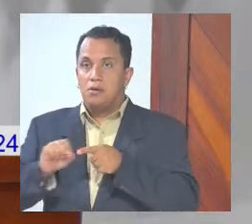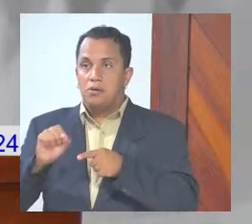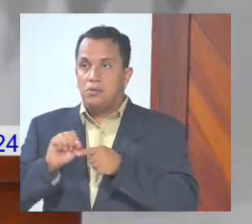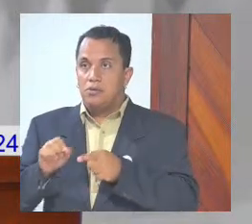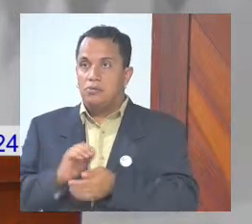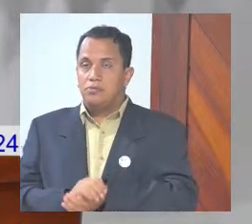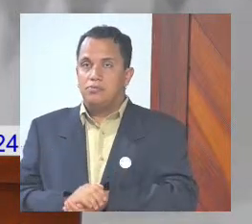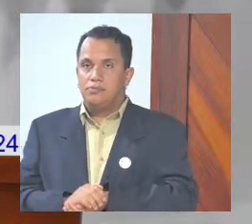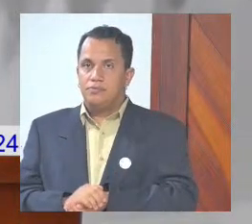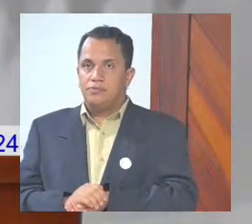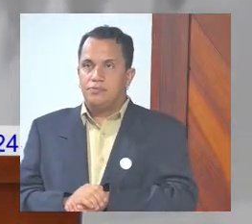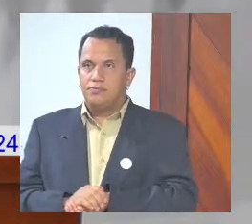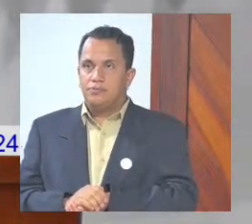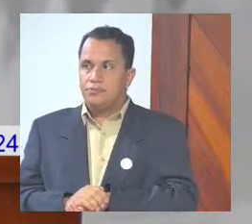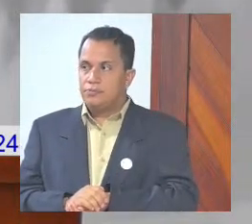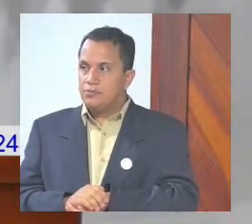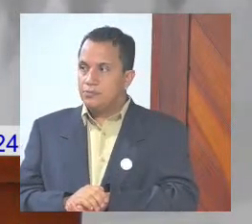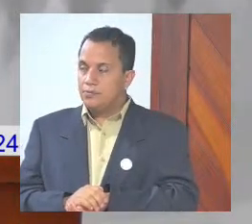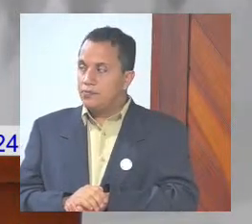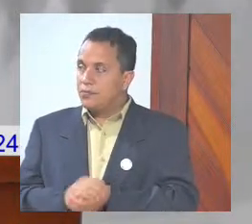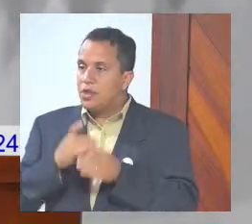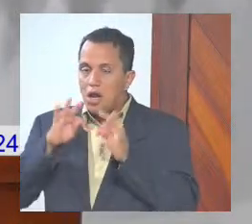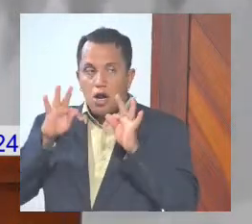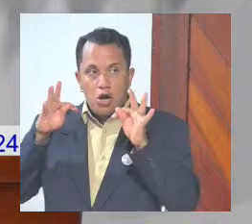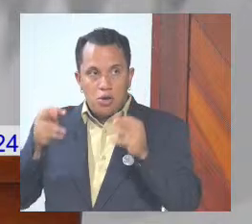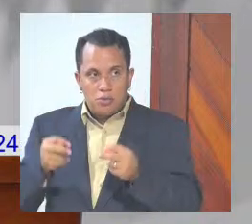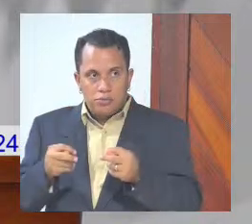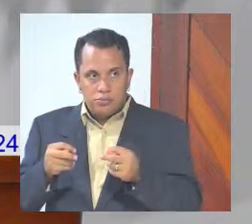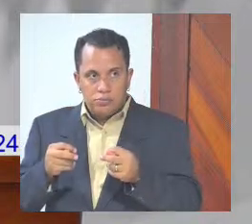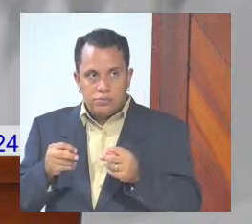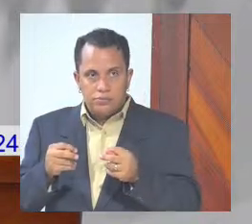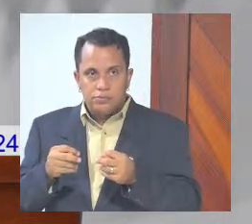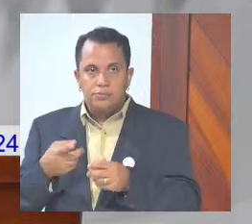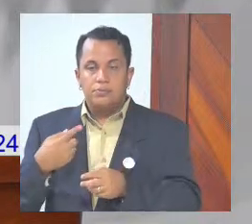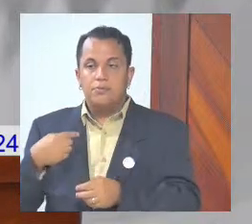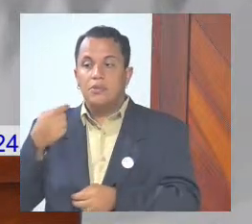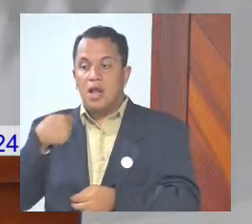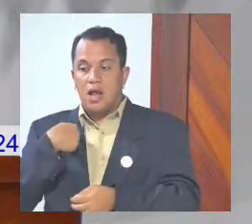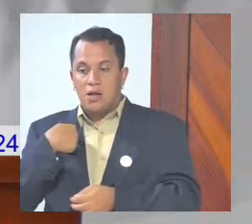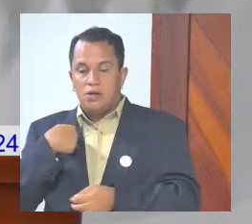de forma nenhuma. Então, tudo aquilo